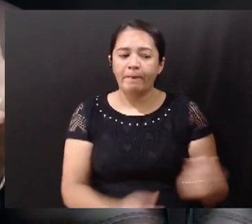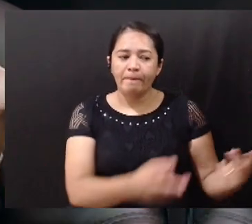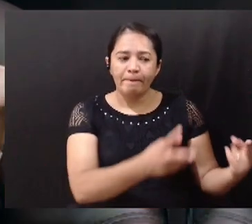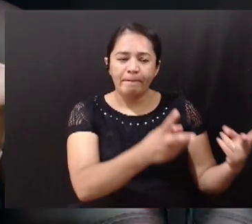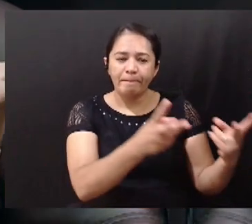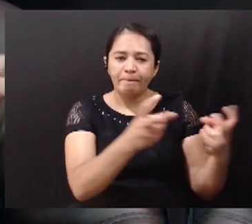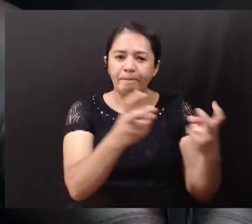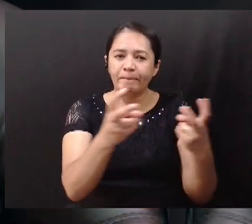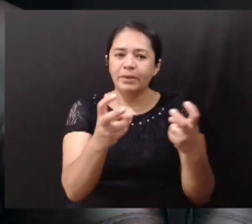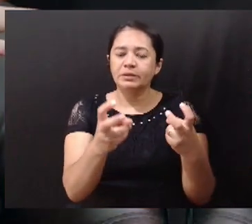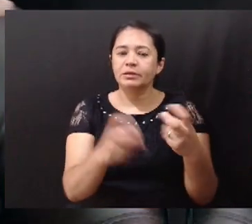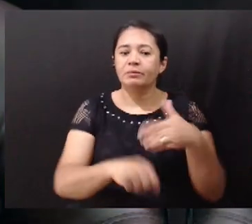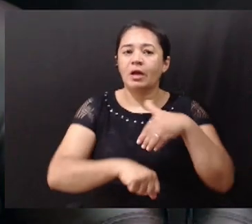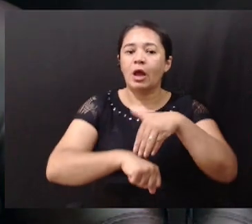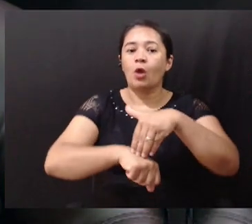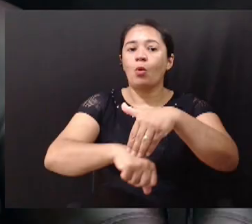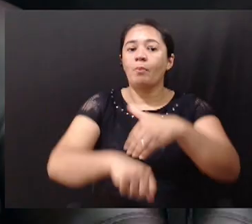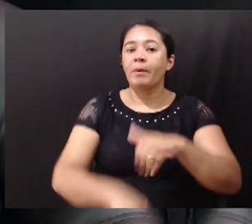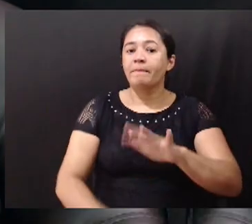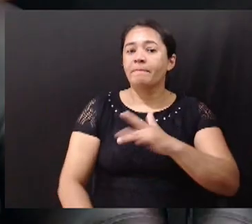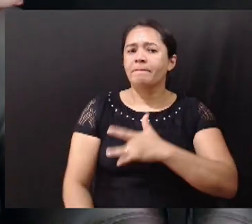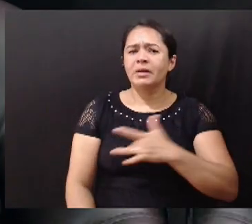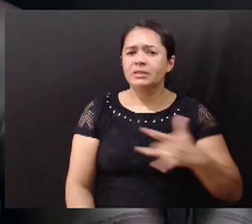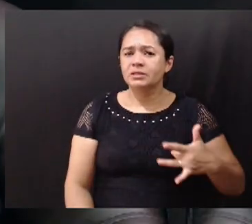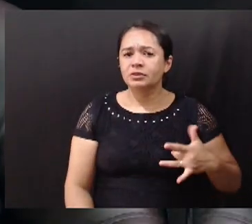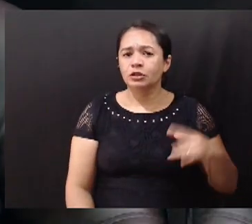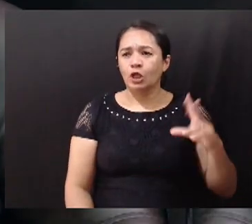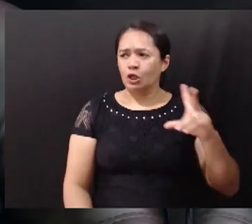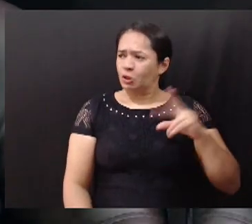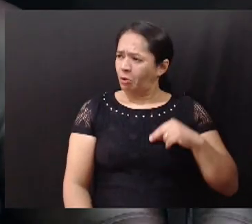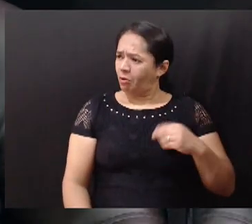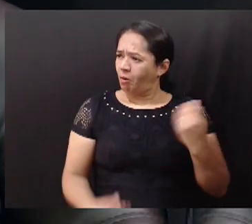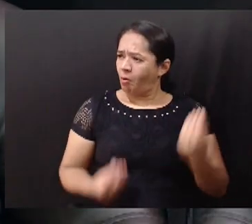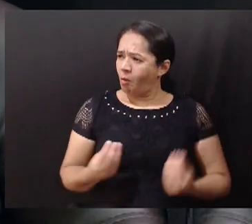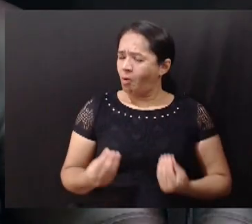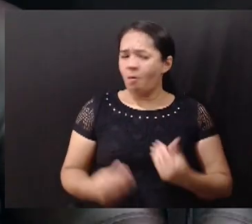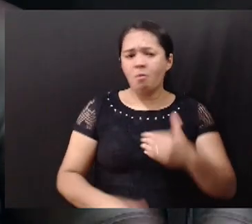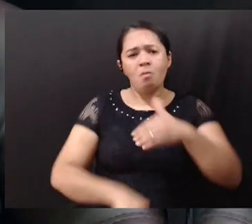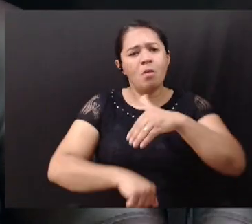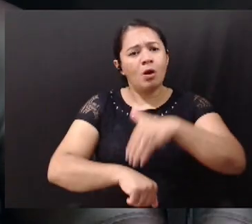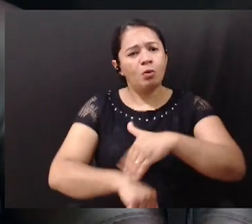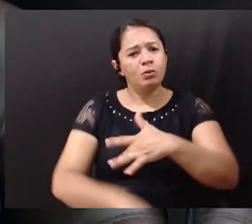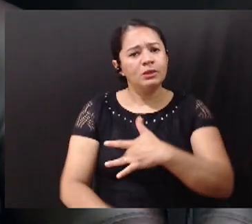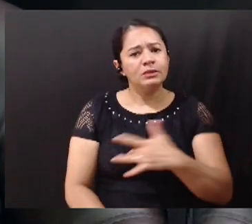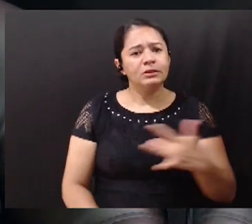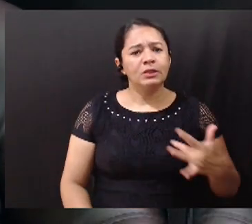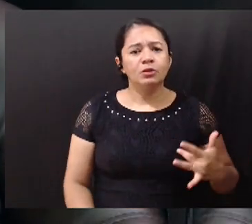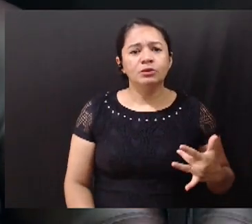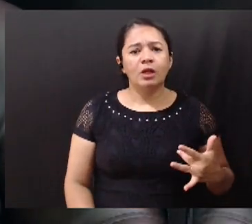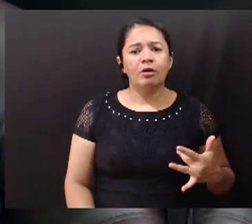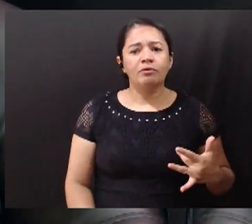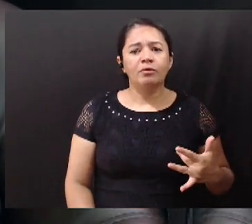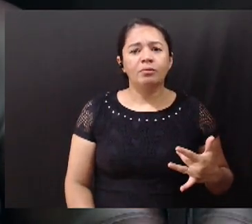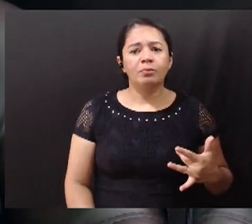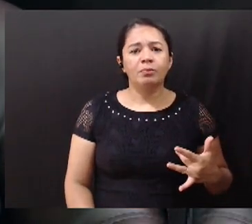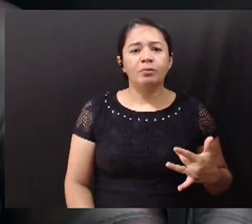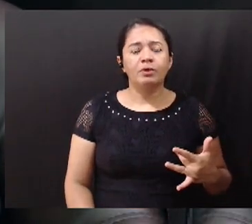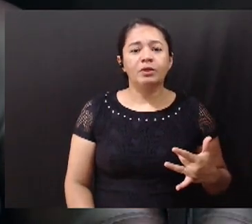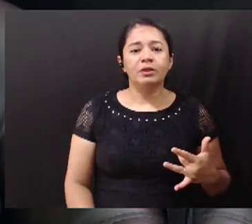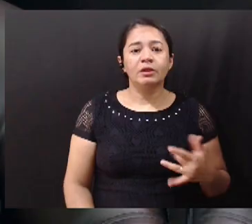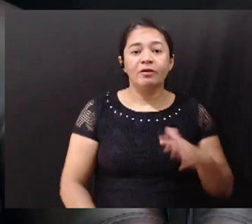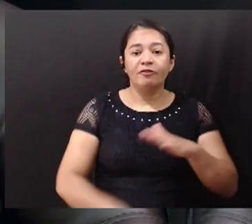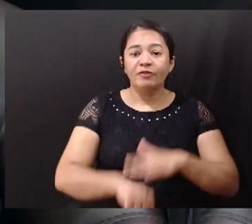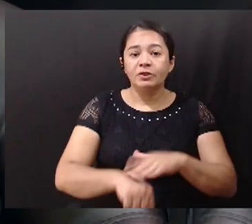mais saudável. Por que nossa, mas como assim uma culpa saudável? É uma culpa saudável que vai fazer com que você